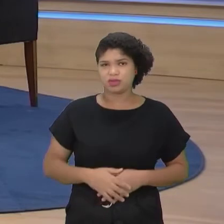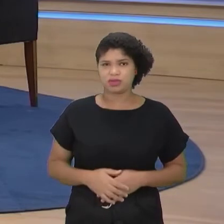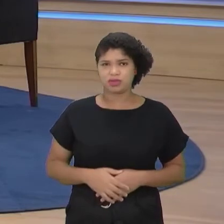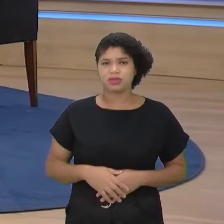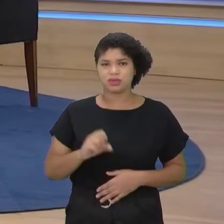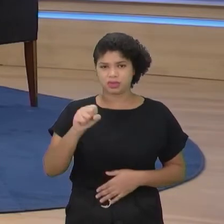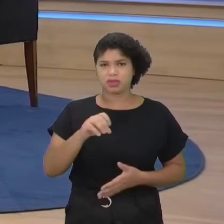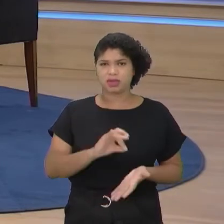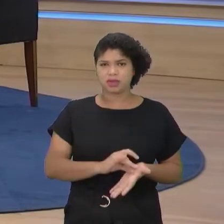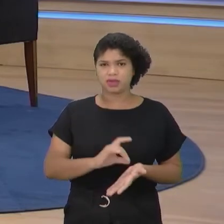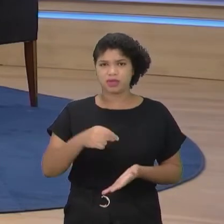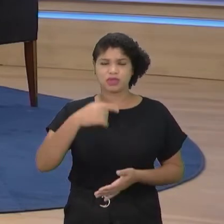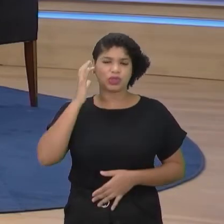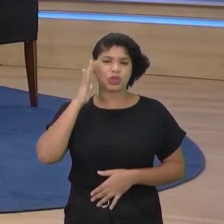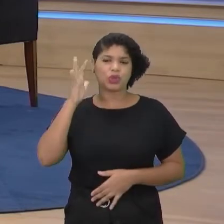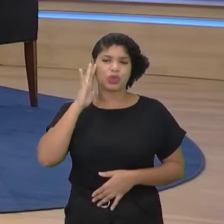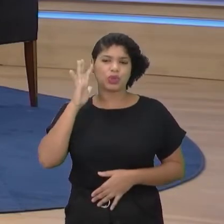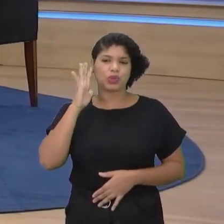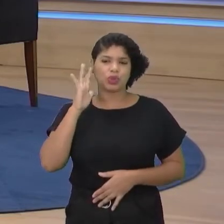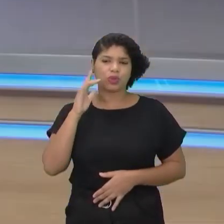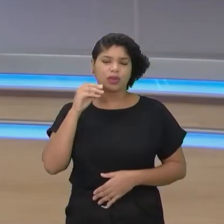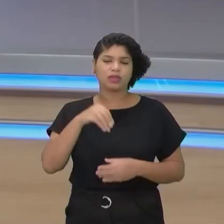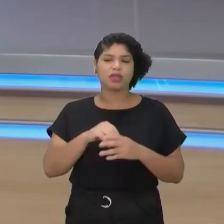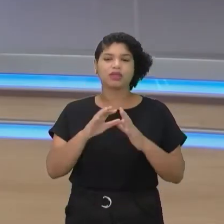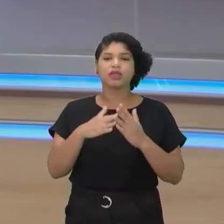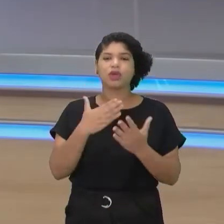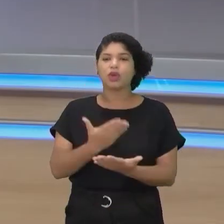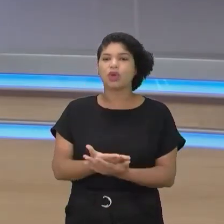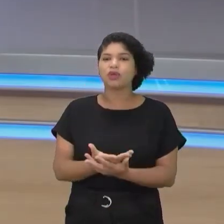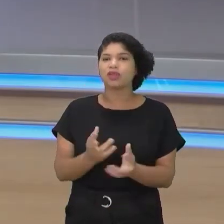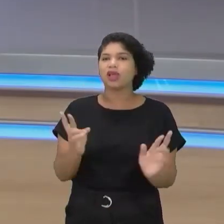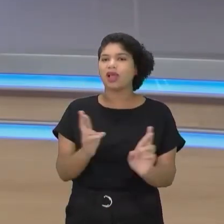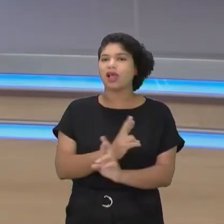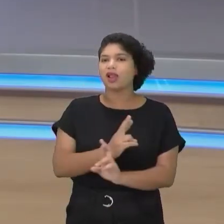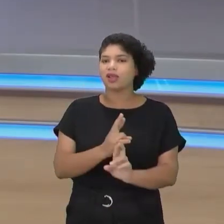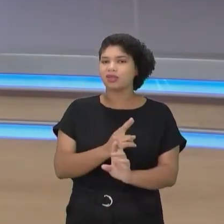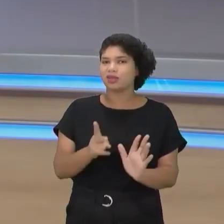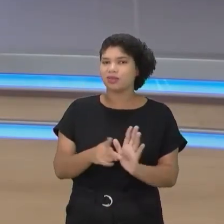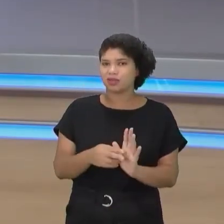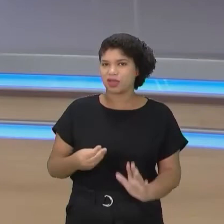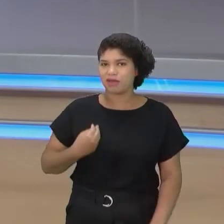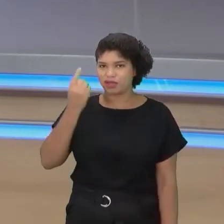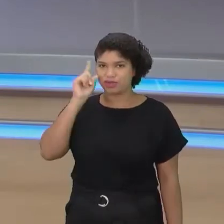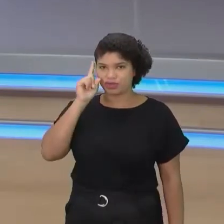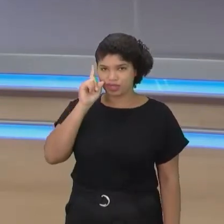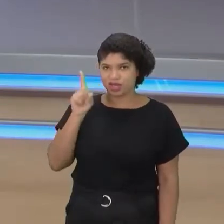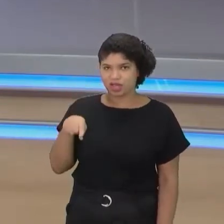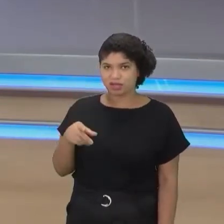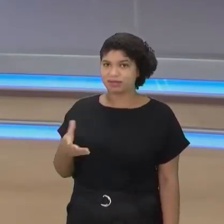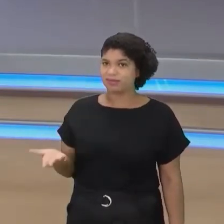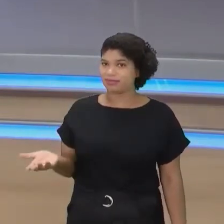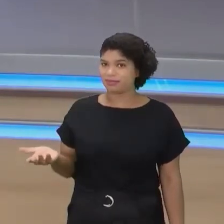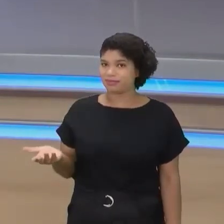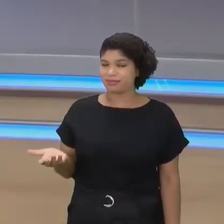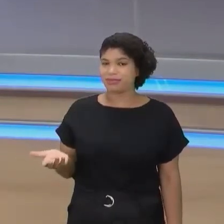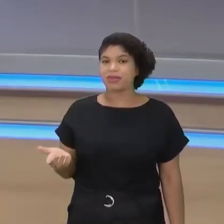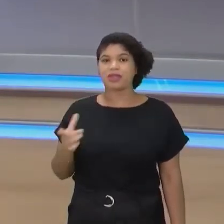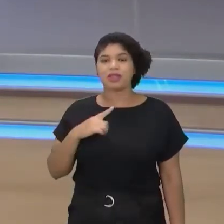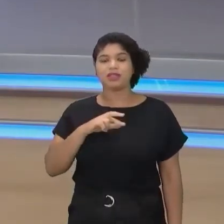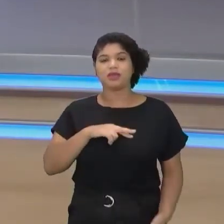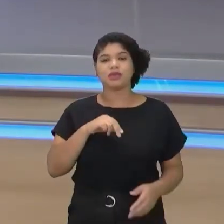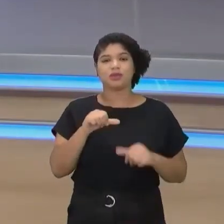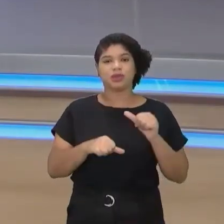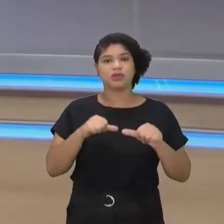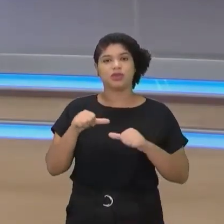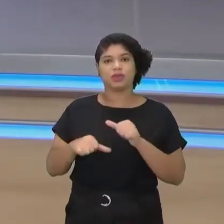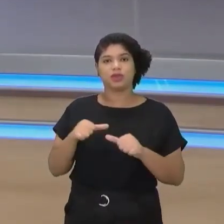realmente pensar numa escola desassociada da vida cotidiana? E aí se estende a mudança social,